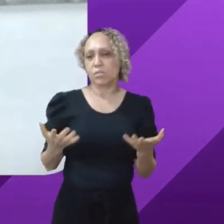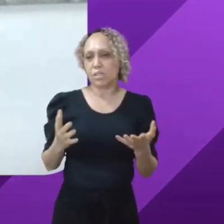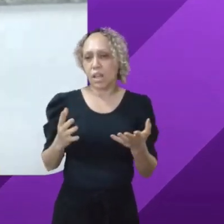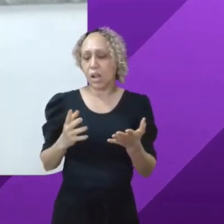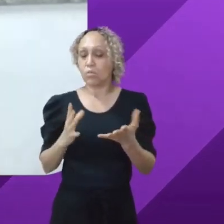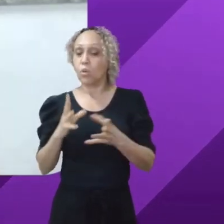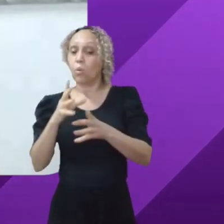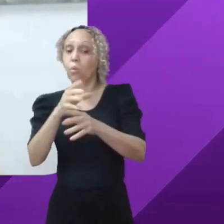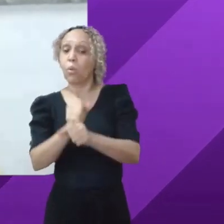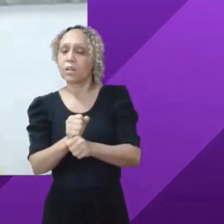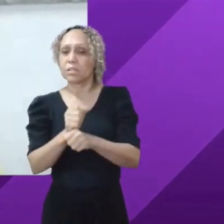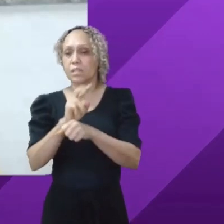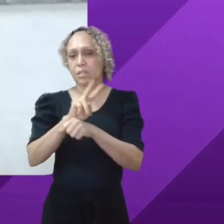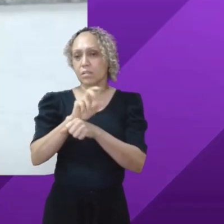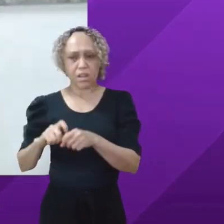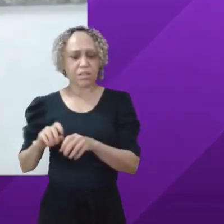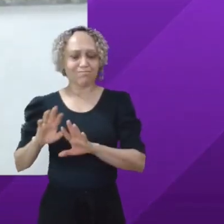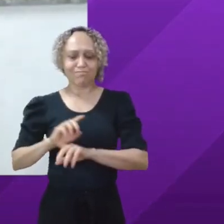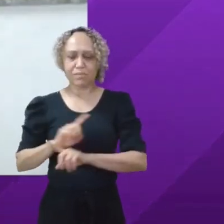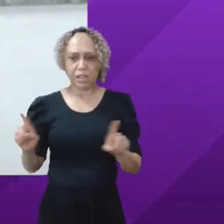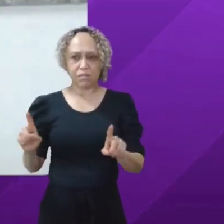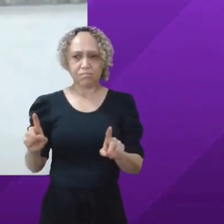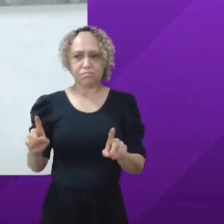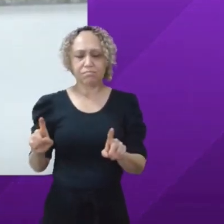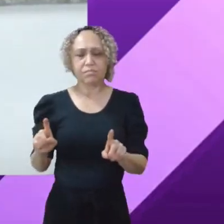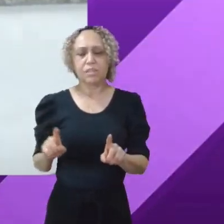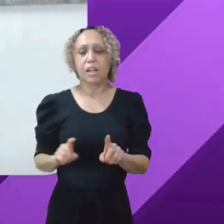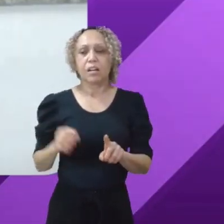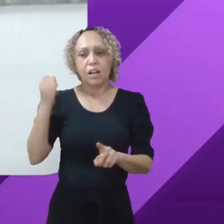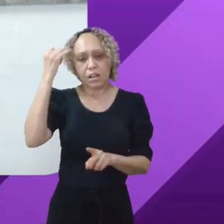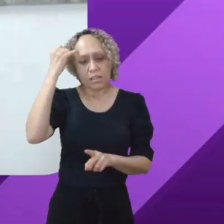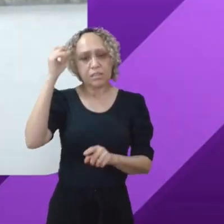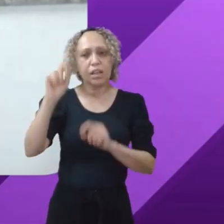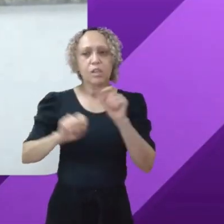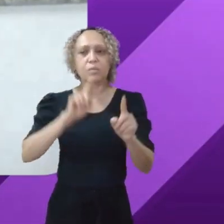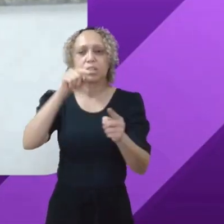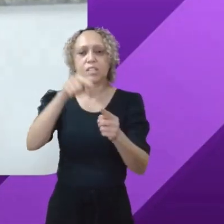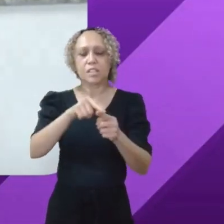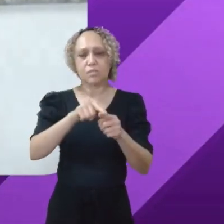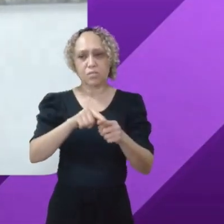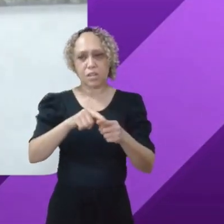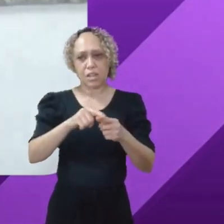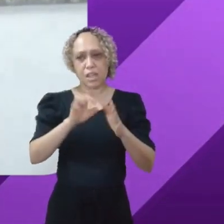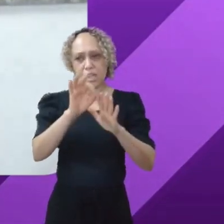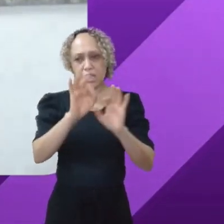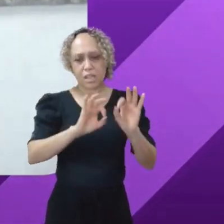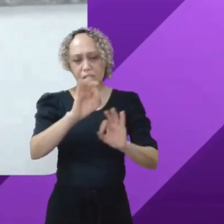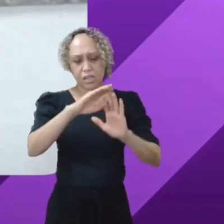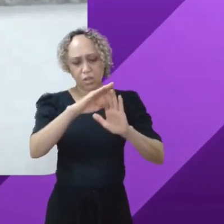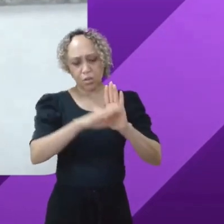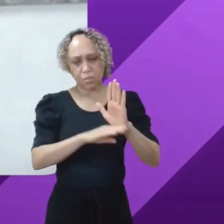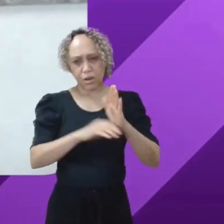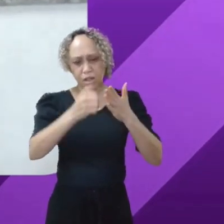relação às vagas prisionais. A ideia é que esse plano se desdobre em planos locais, a partir da homologação do